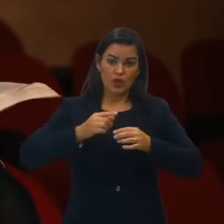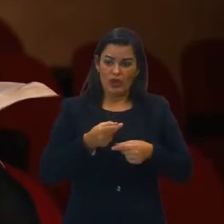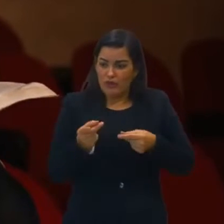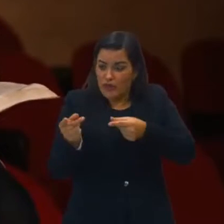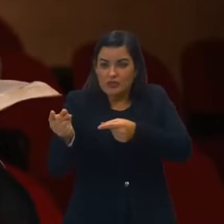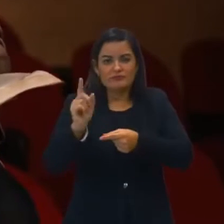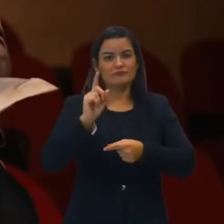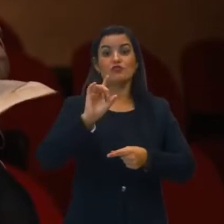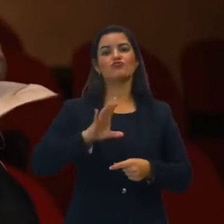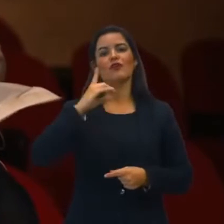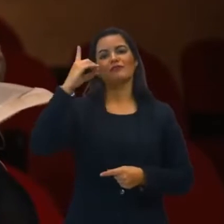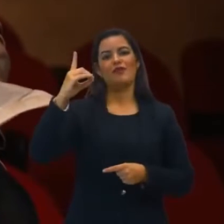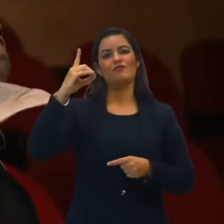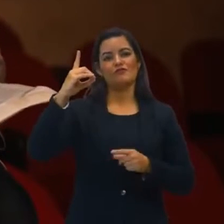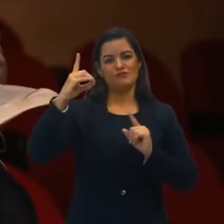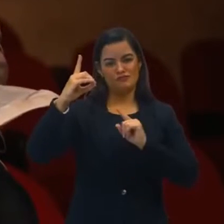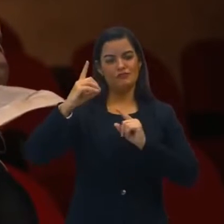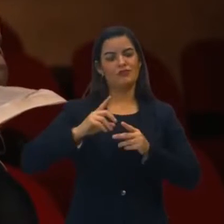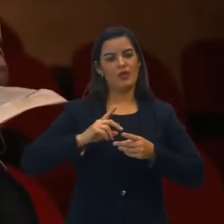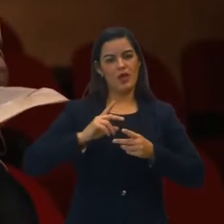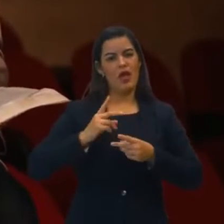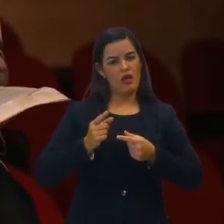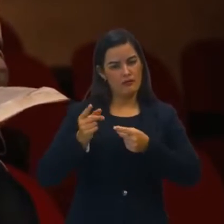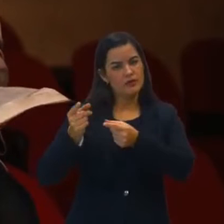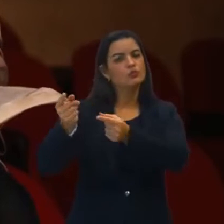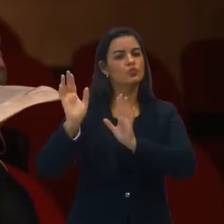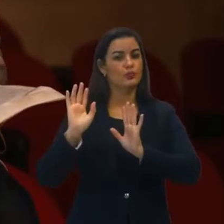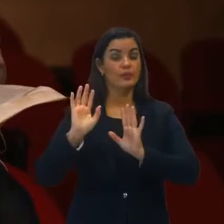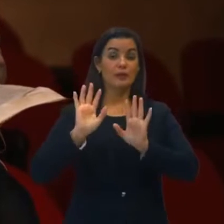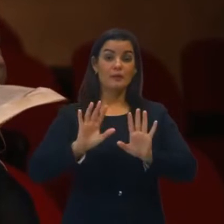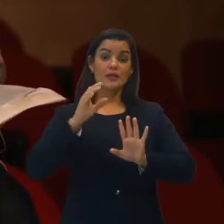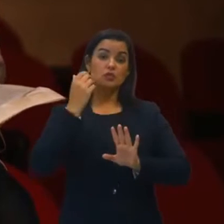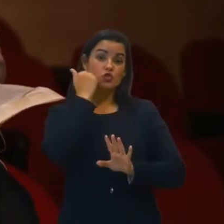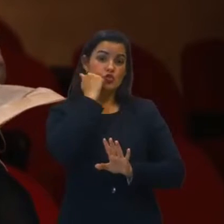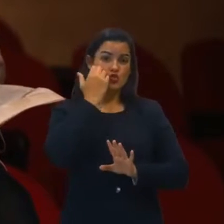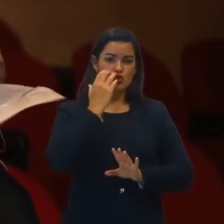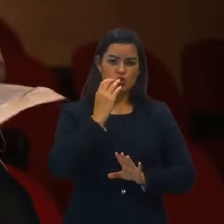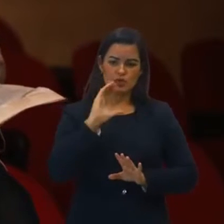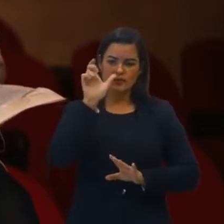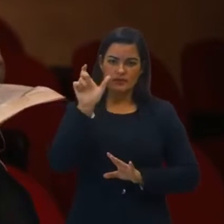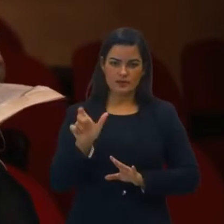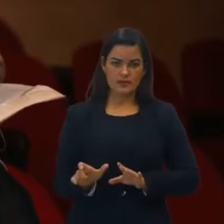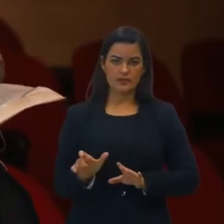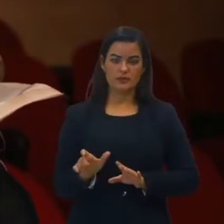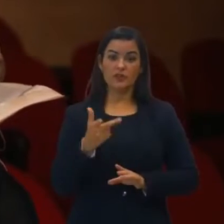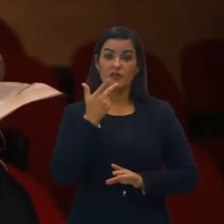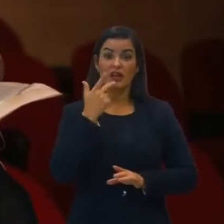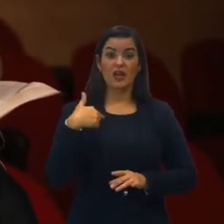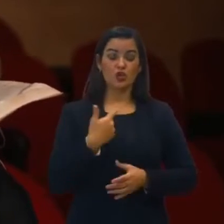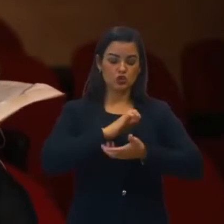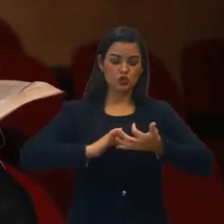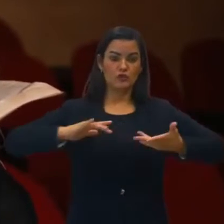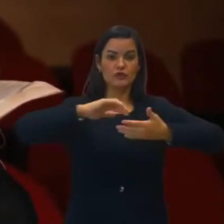Deus. Mas os cientistas dizem que o nosso universo tem mais de 93 bilhões de anos-luz